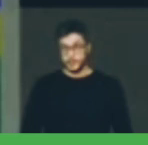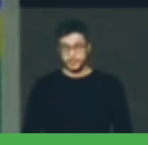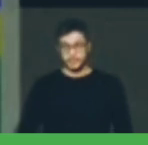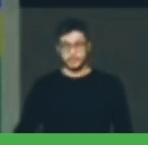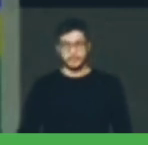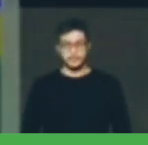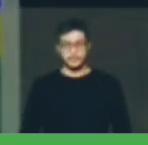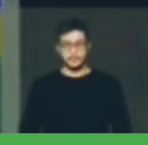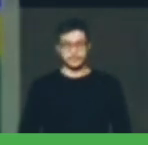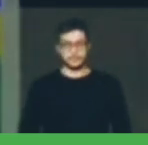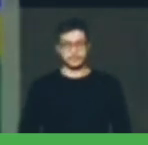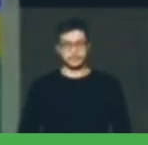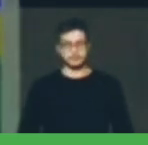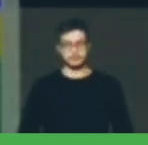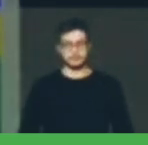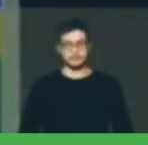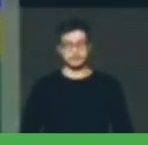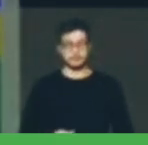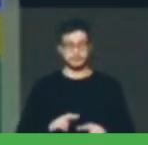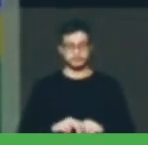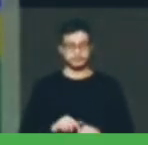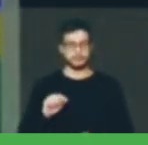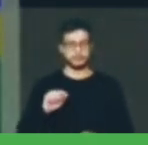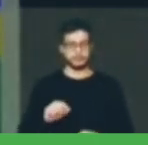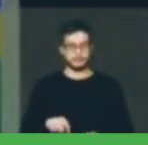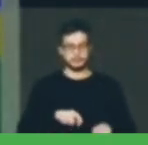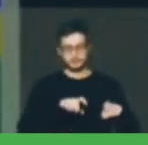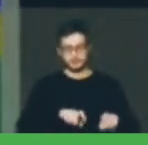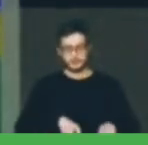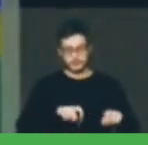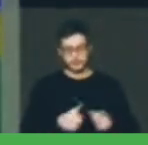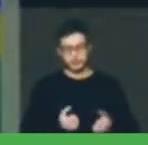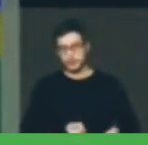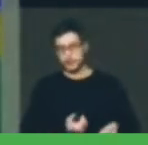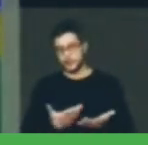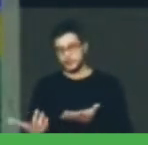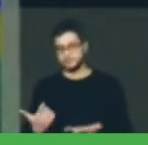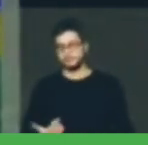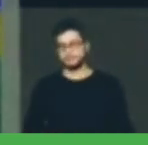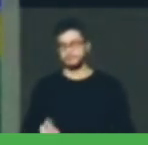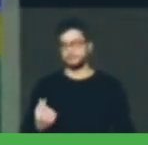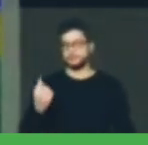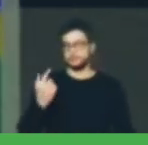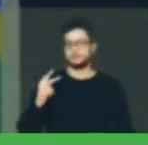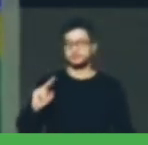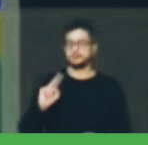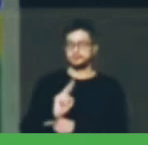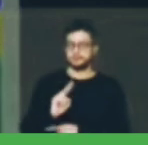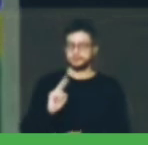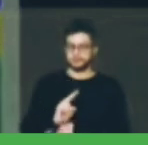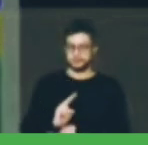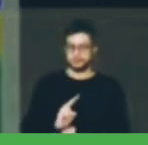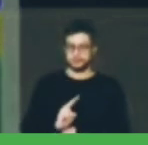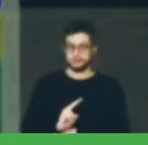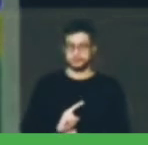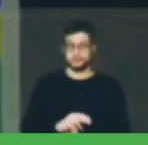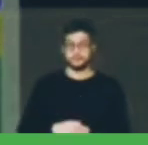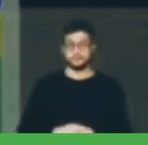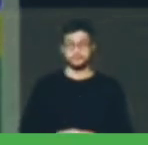Para encerrar, é o agricultor que produz a riqueza, é o agricultor que preserva.